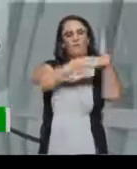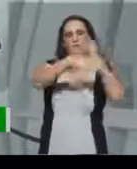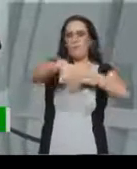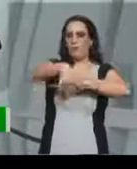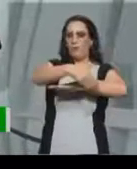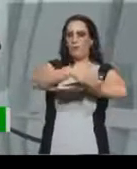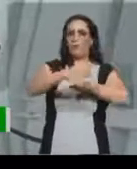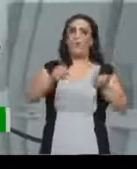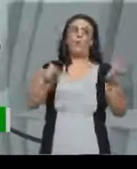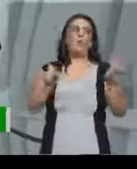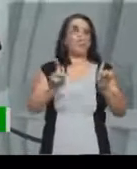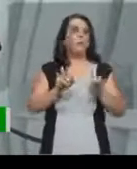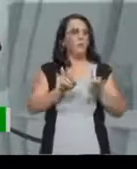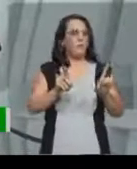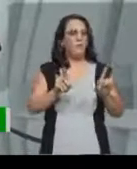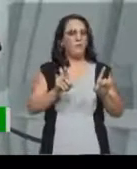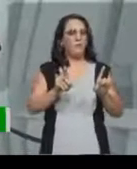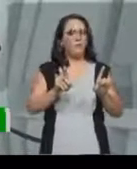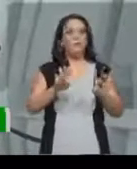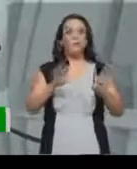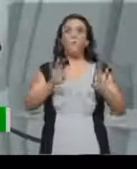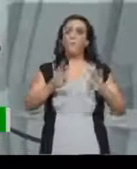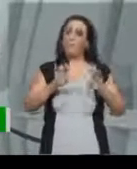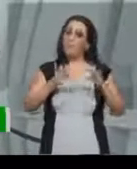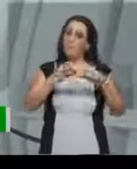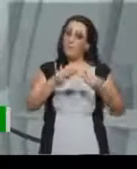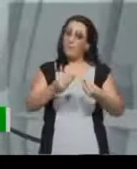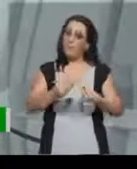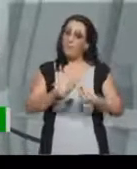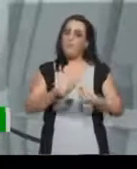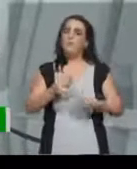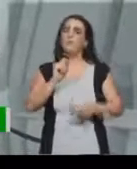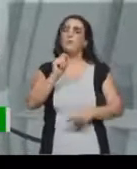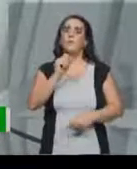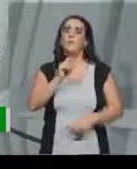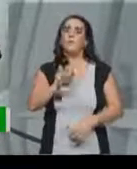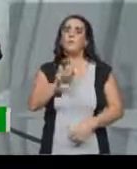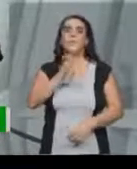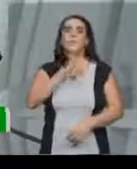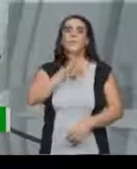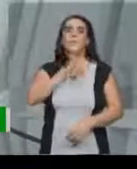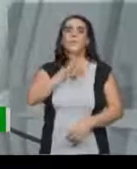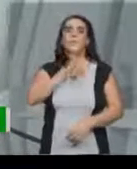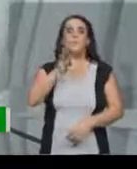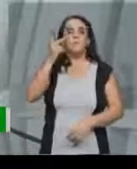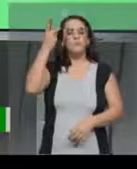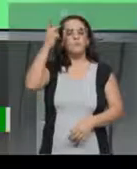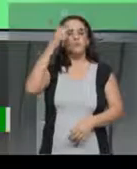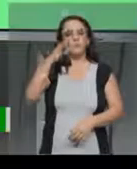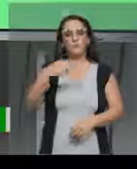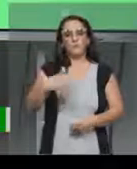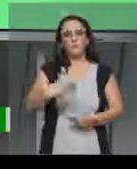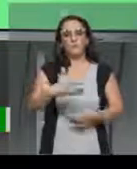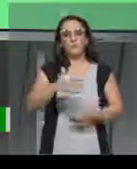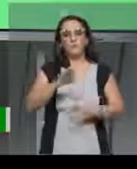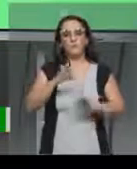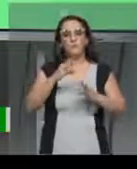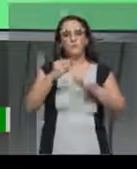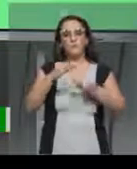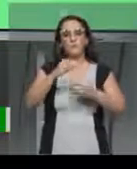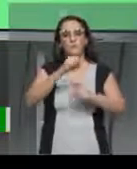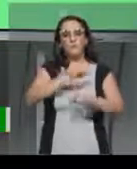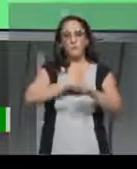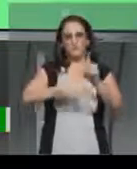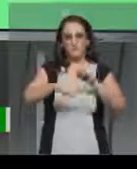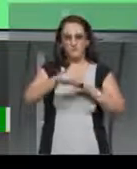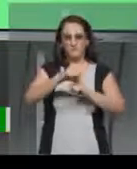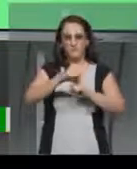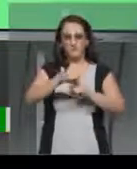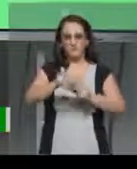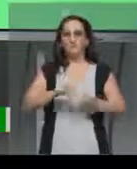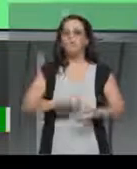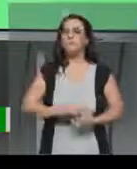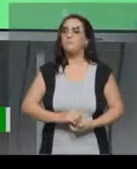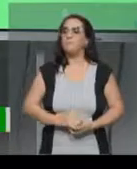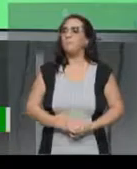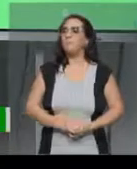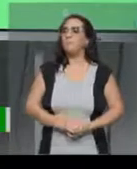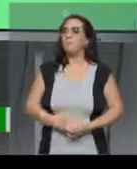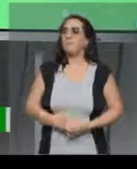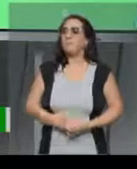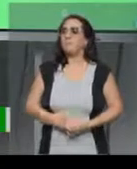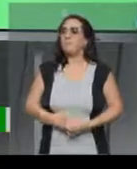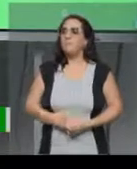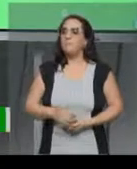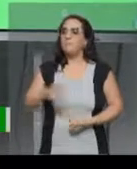não. É de conhecimento, né? É público, né? Obrigada, professora. Vamos para a próxima. Nossa